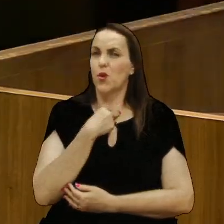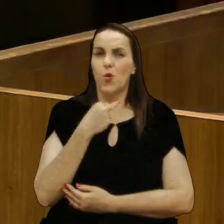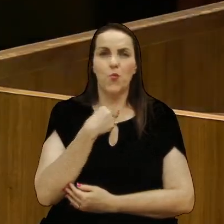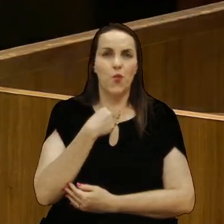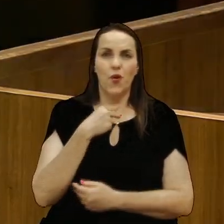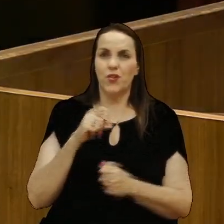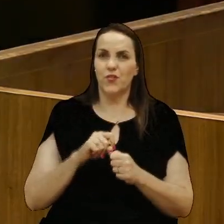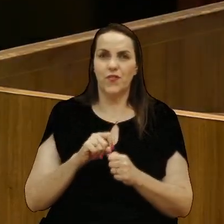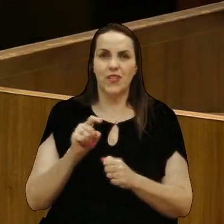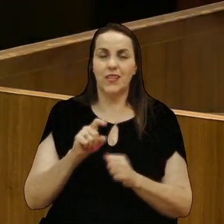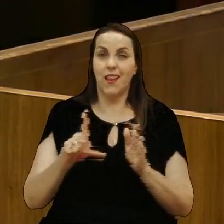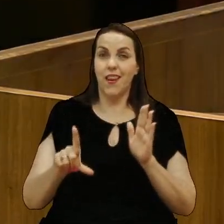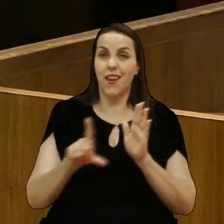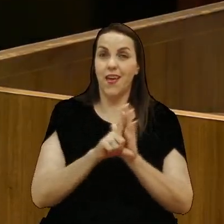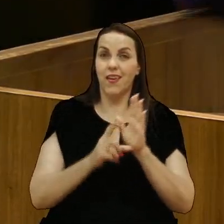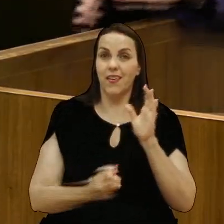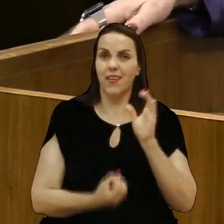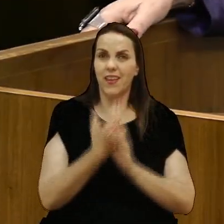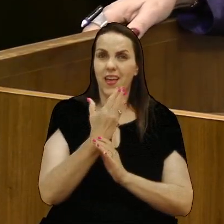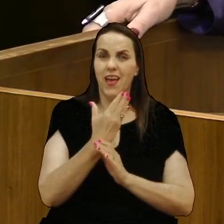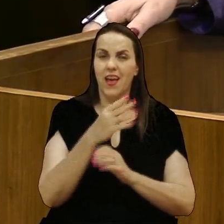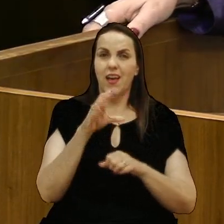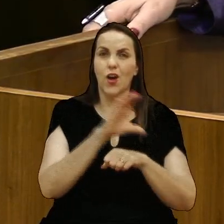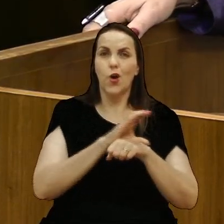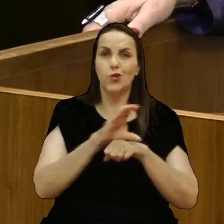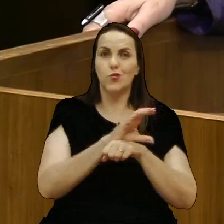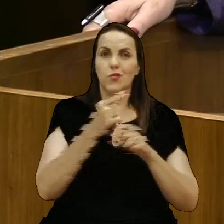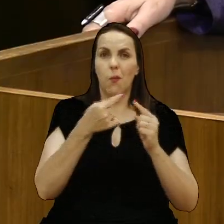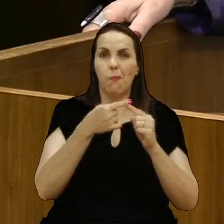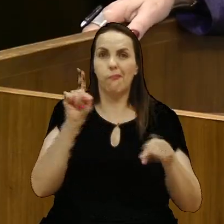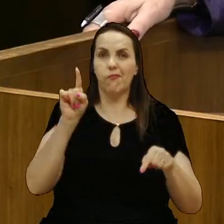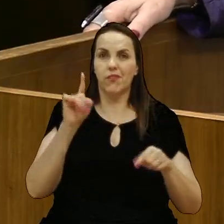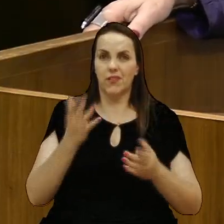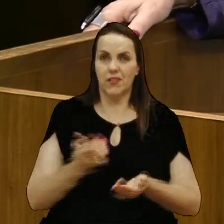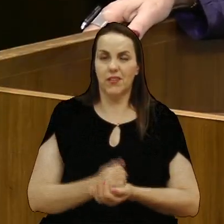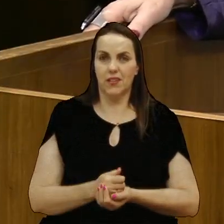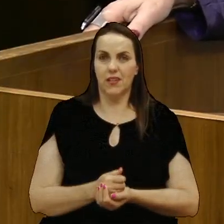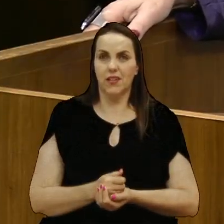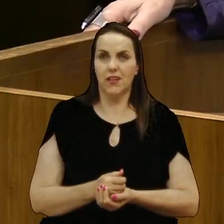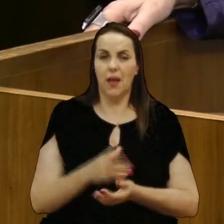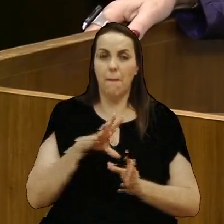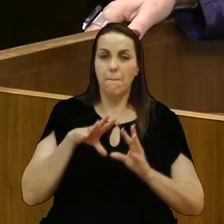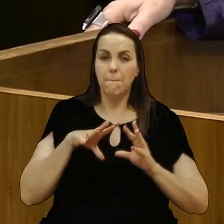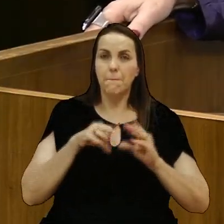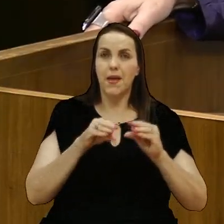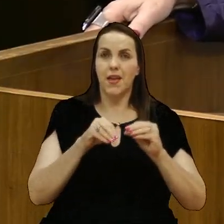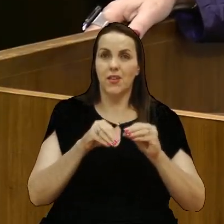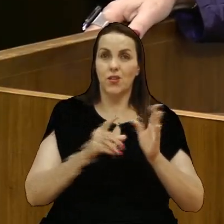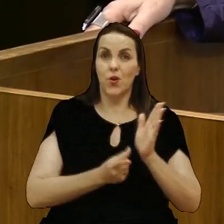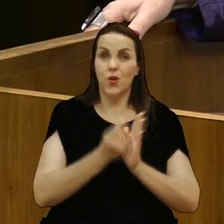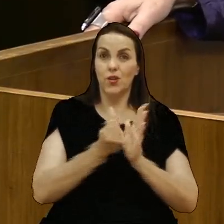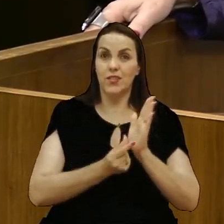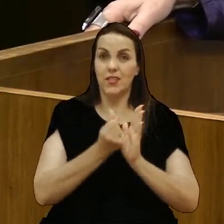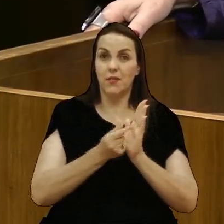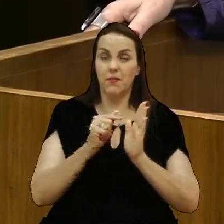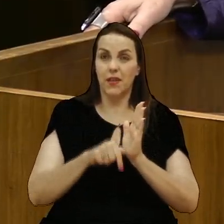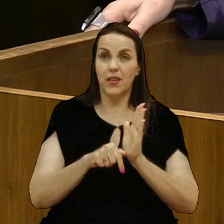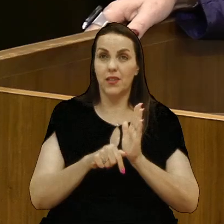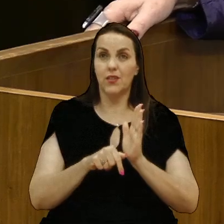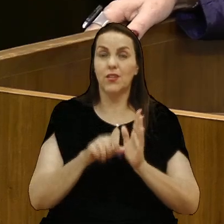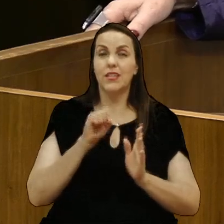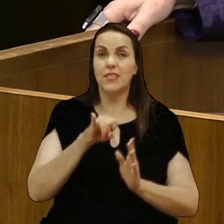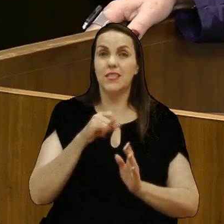fazer leis inconstitucionais que mexem no orçamento sem